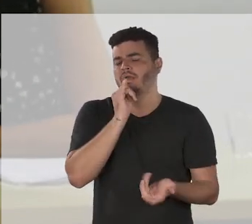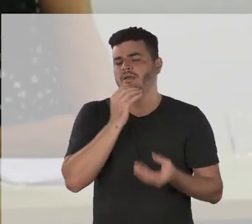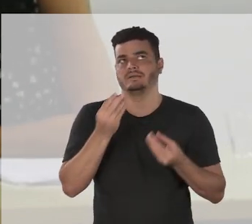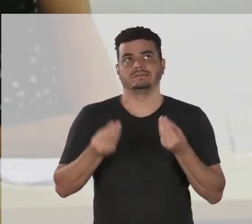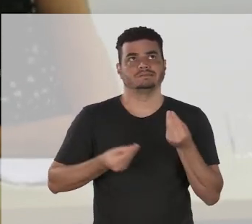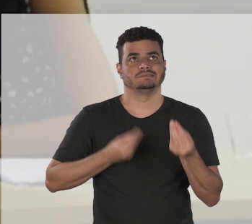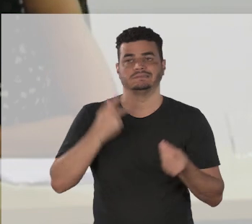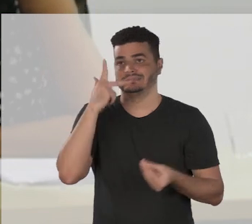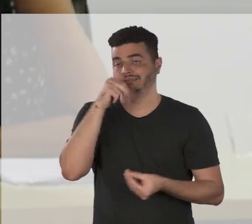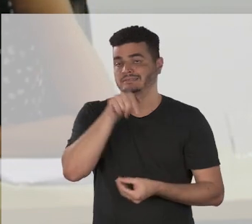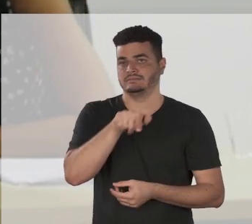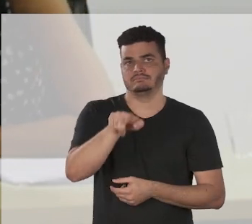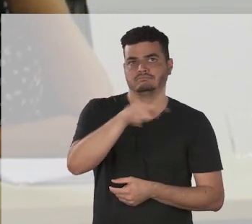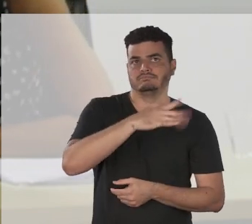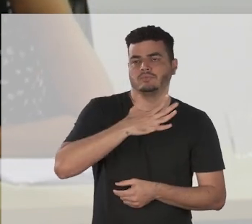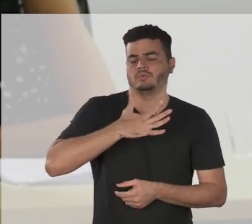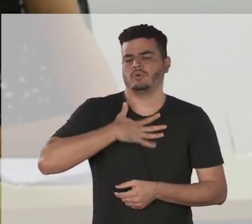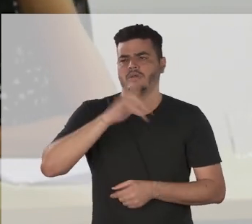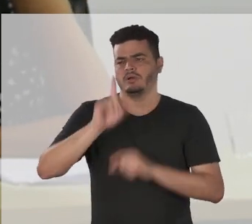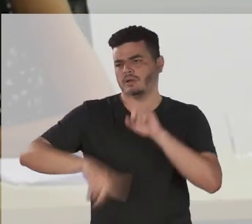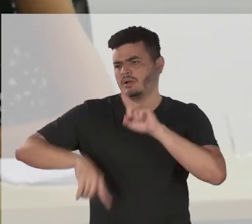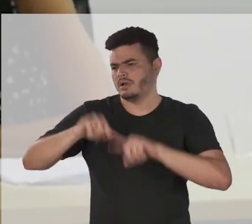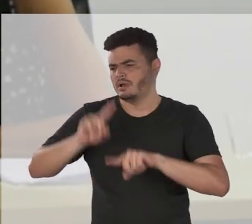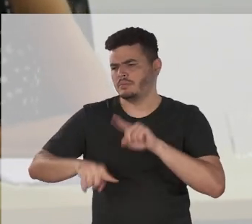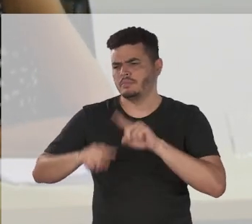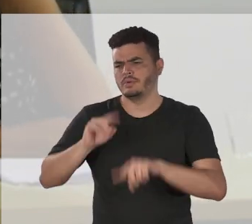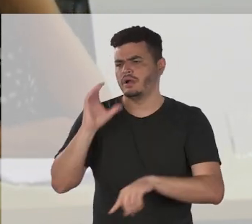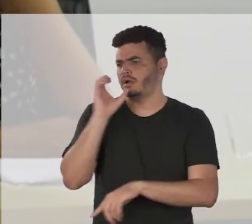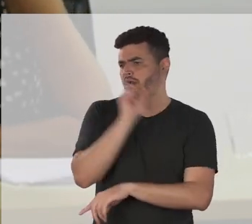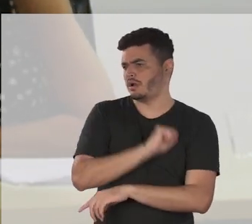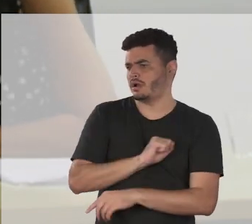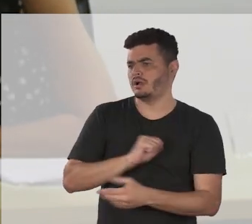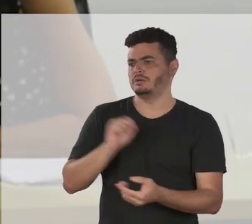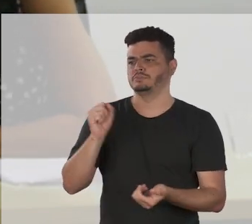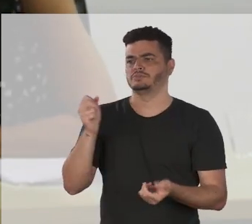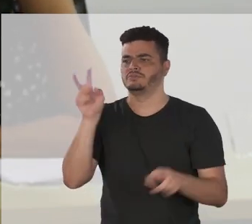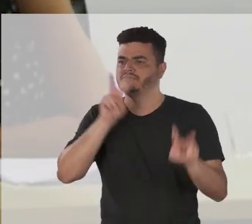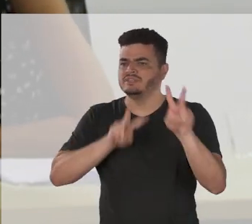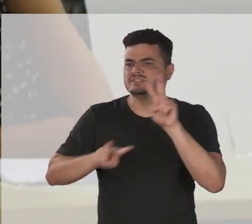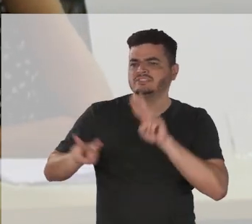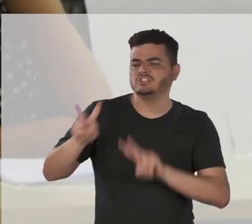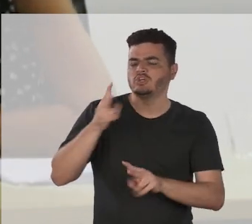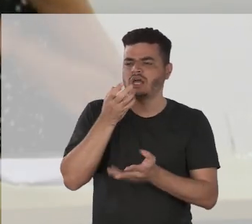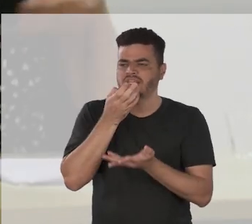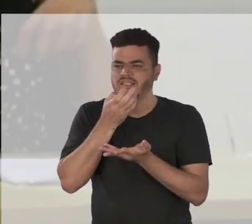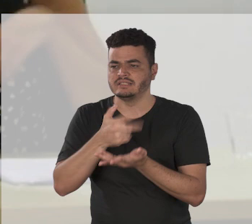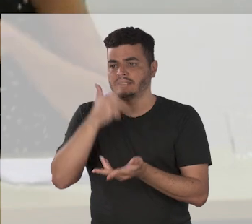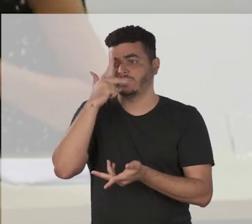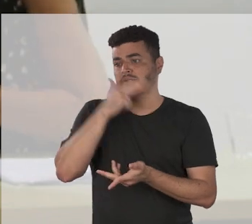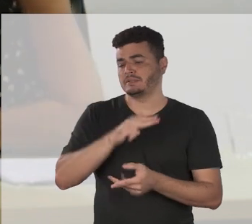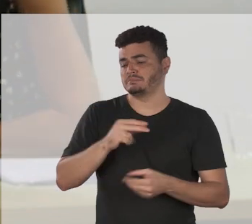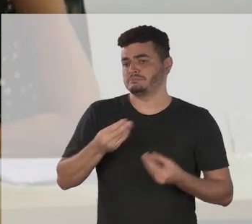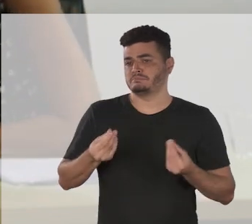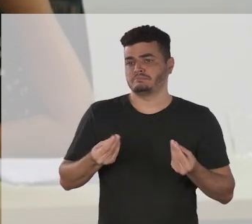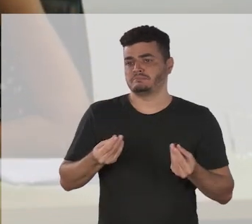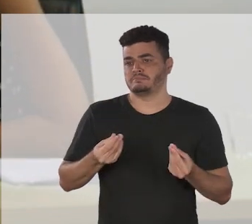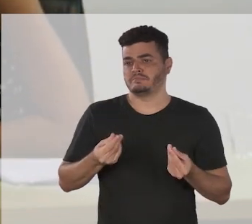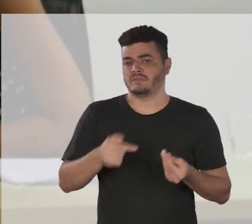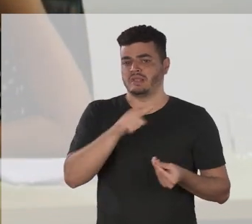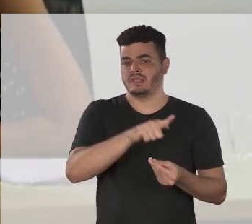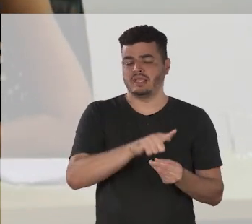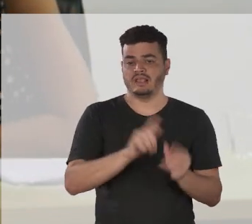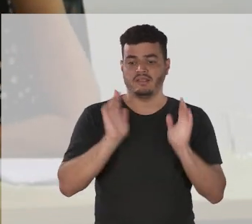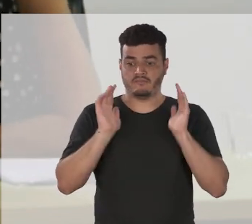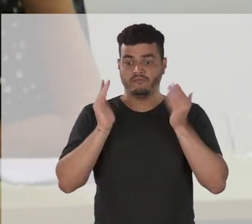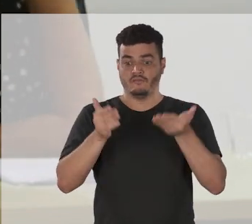né, não sei, esses produtos rapidamente audiovisuais, então não tem o poder, entre aspas, de